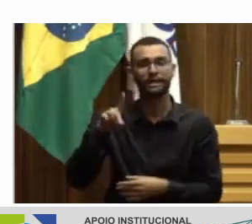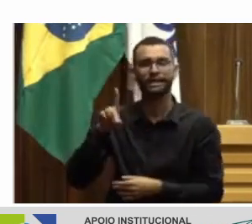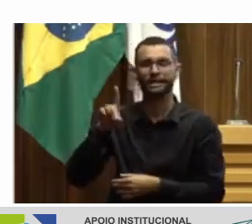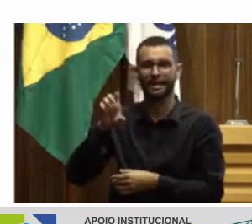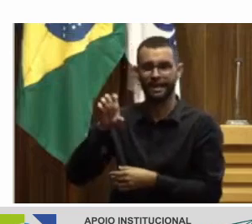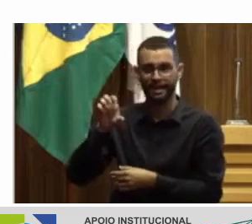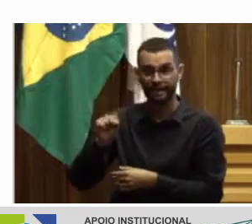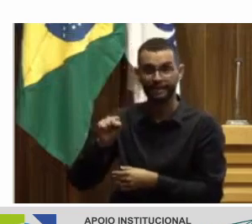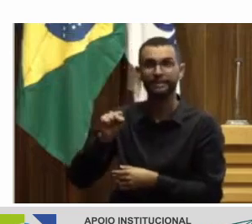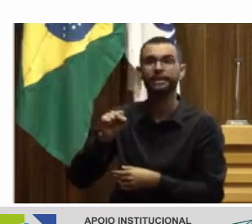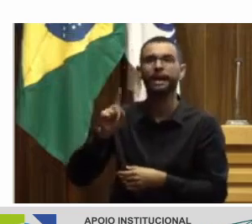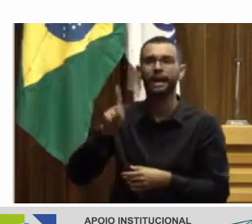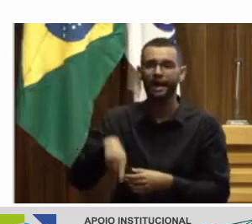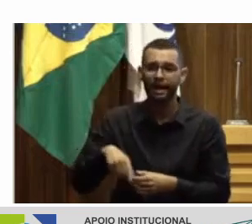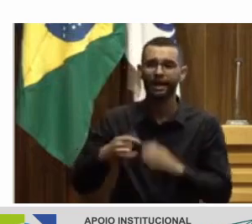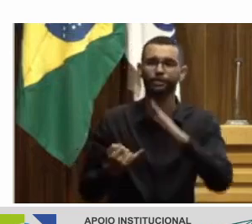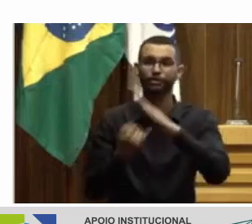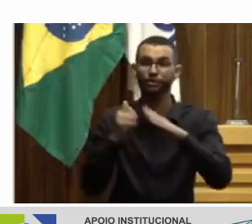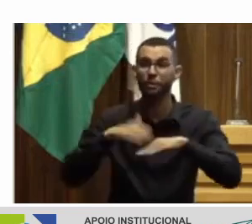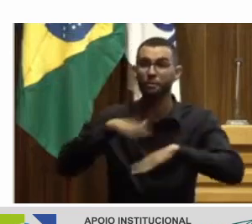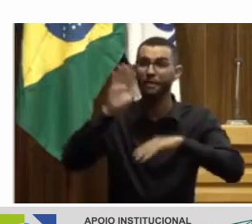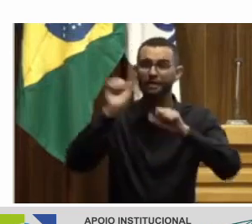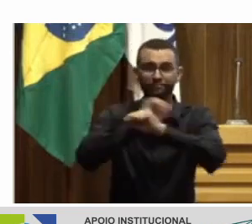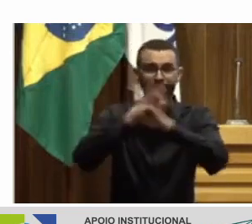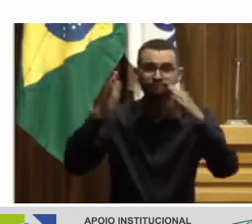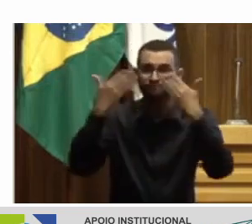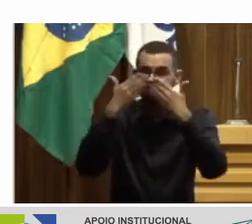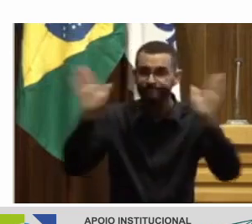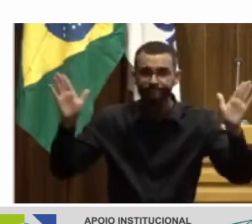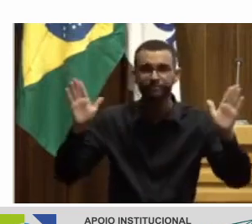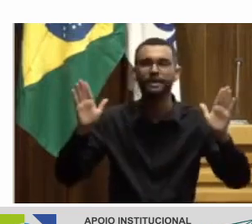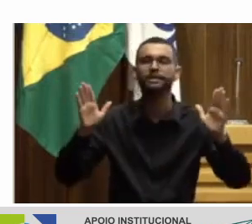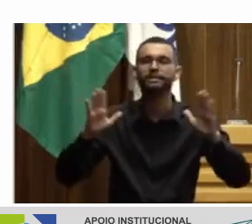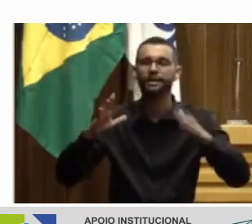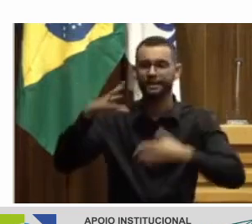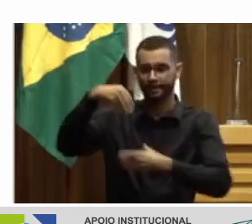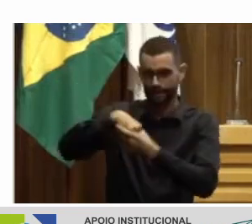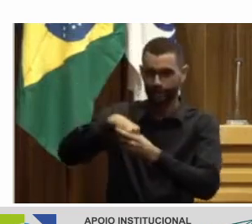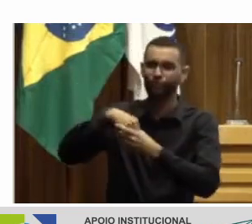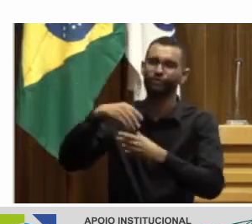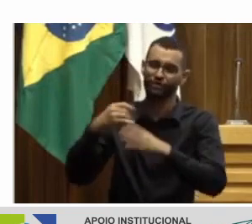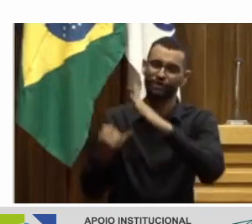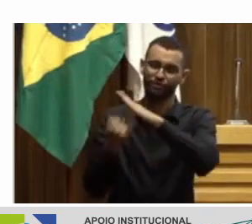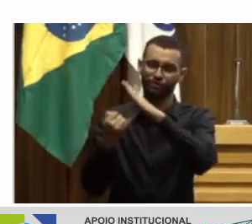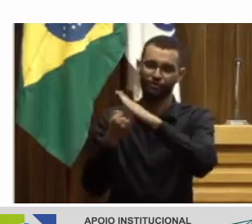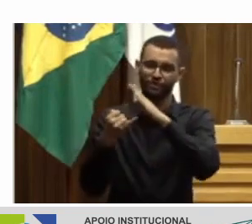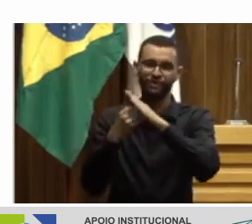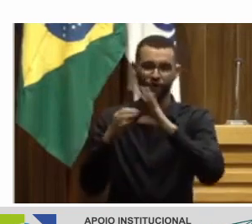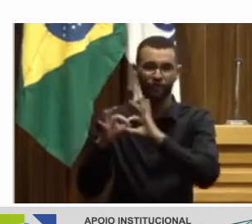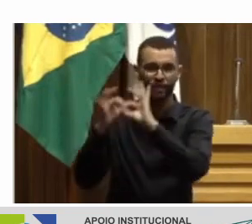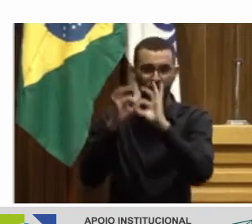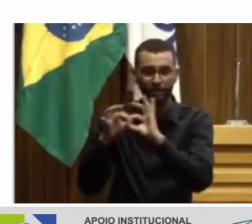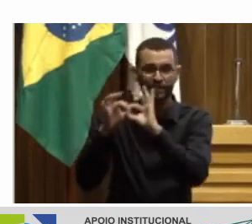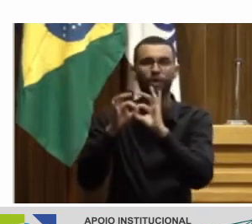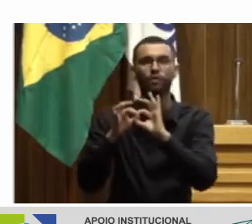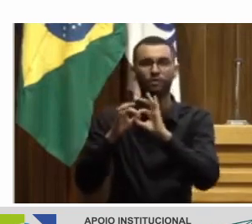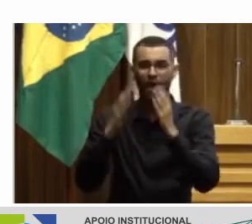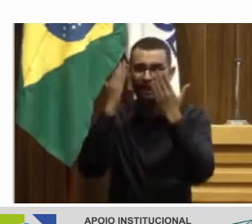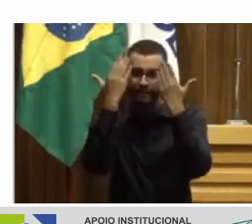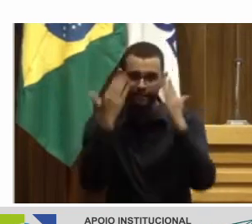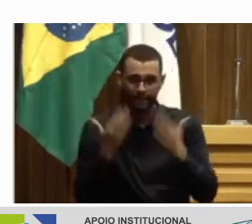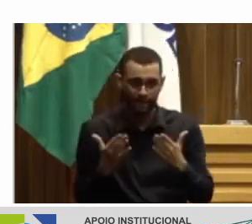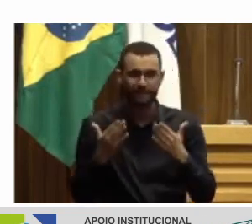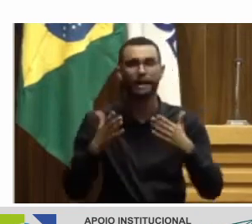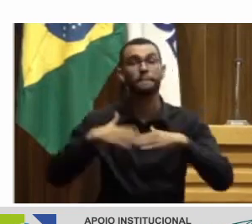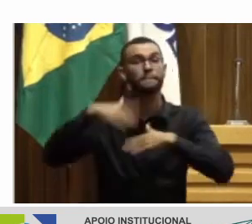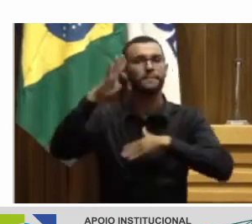mais transparente, segundo todos os tribunais de contas da União e segundo a CGU, entre 8 mil que foram analisadas. Então, uma das cobranças